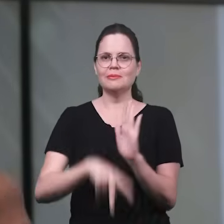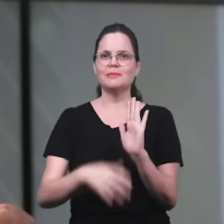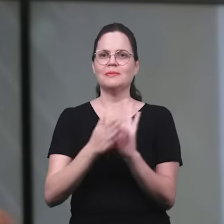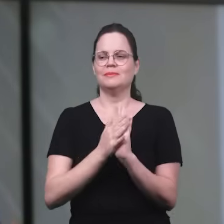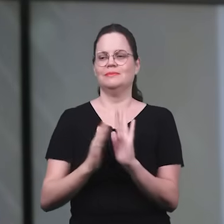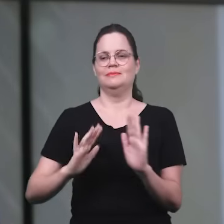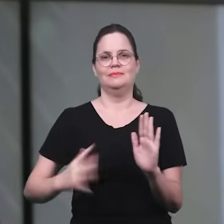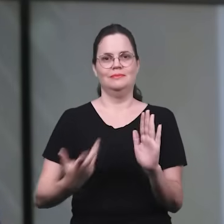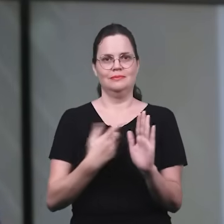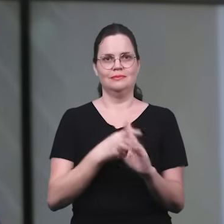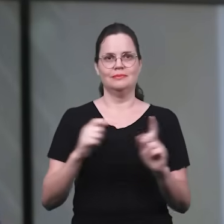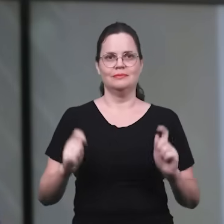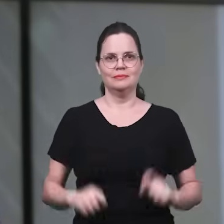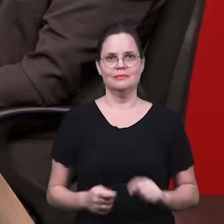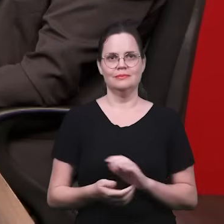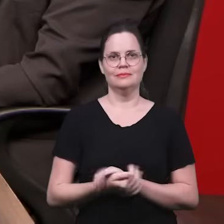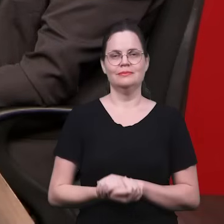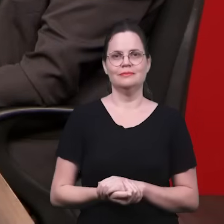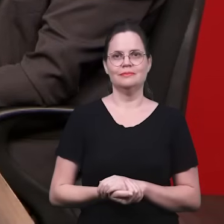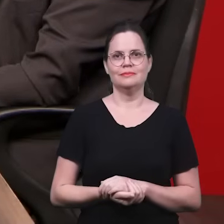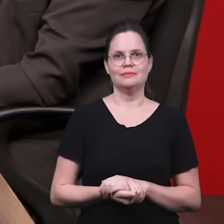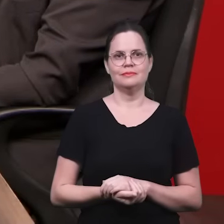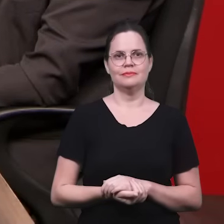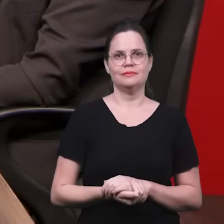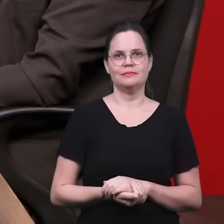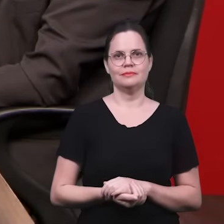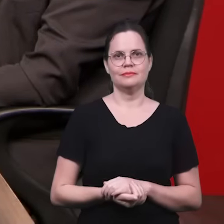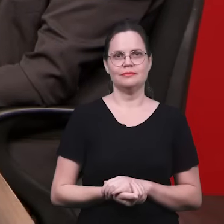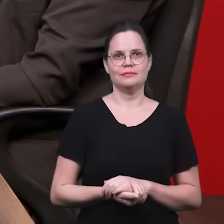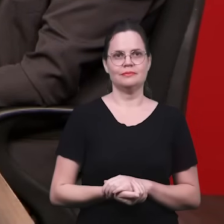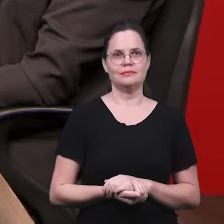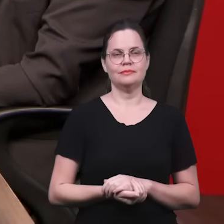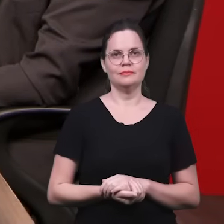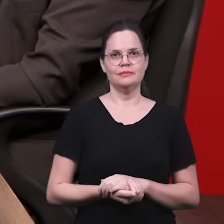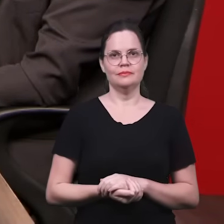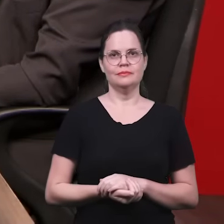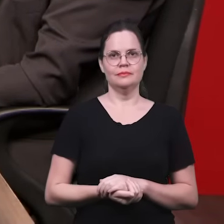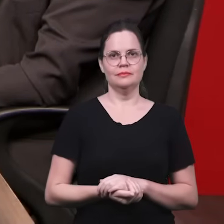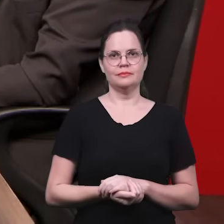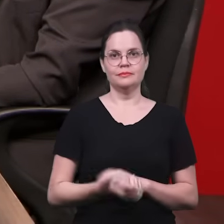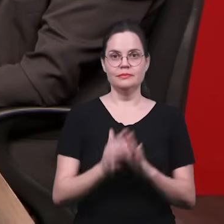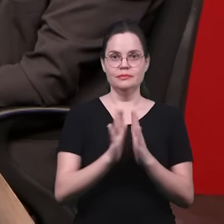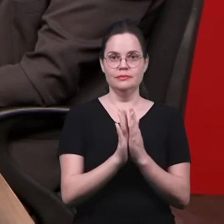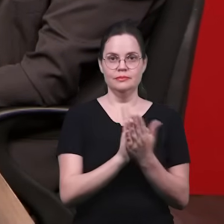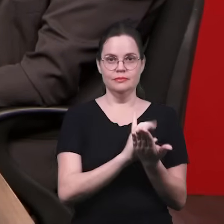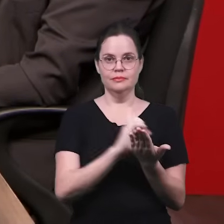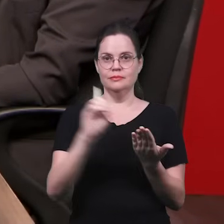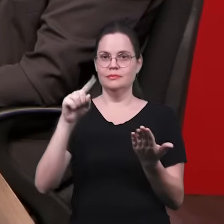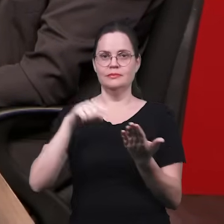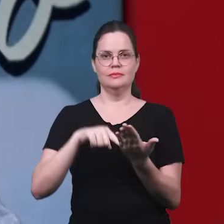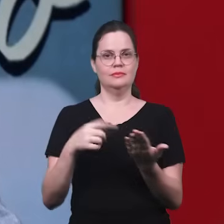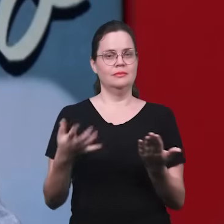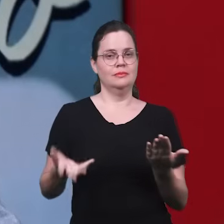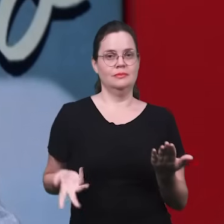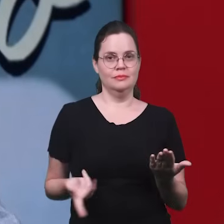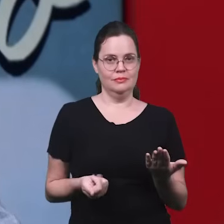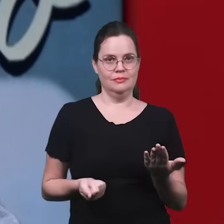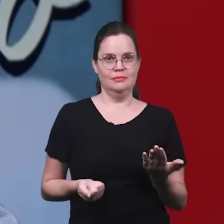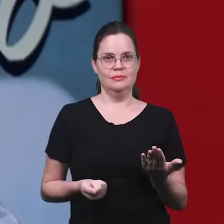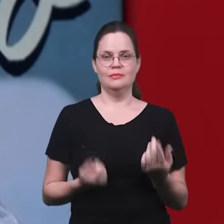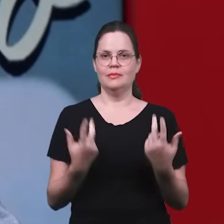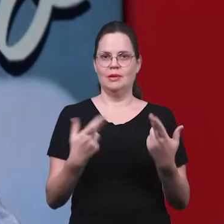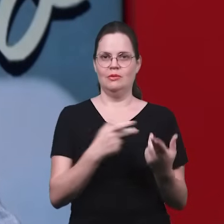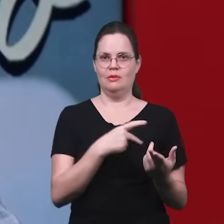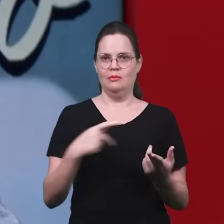de salvação, né? Amém. A palavra é maravilhosa porque o pastor Kleber